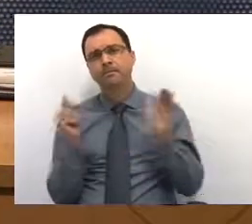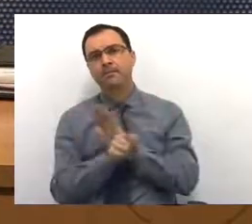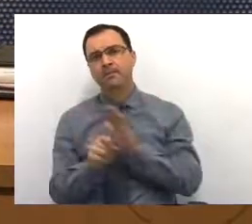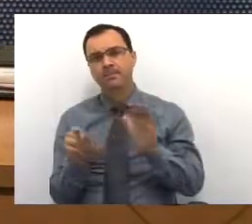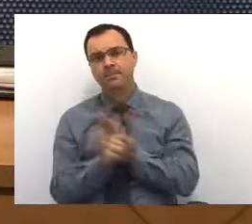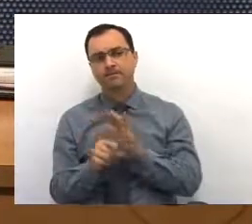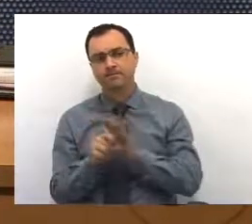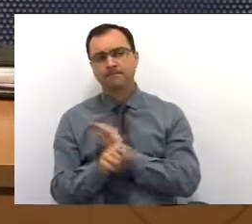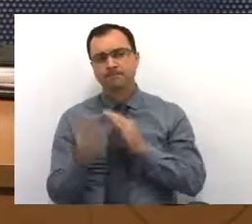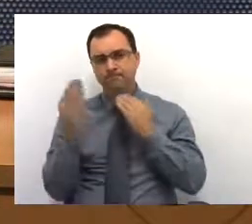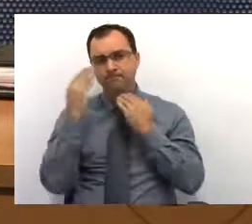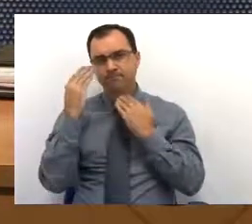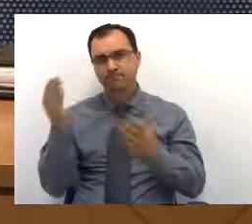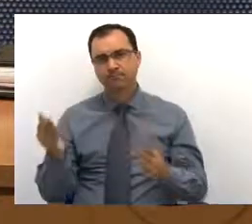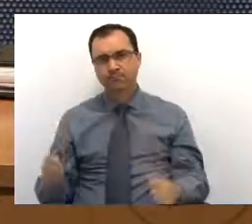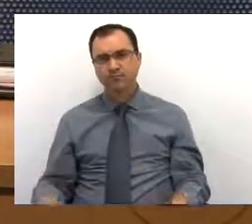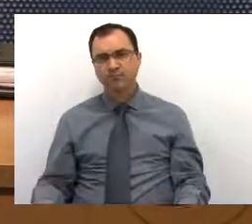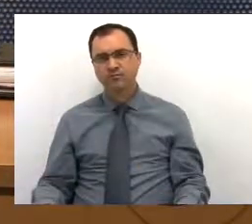Obrigado.